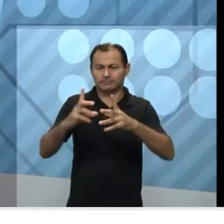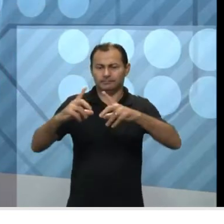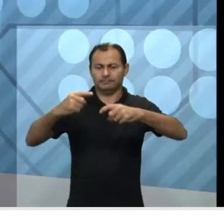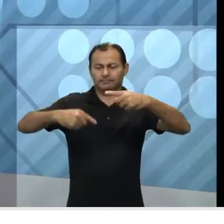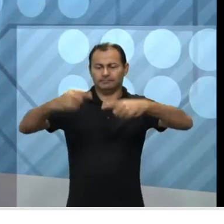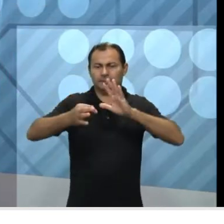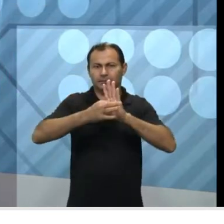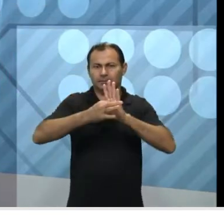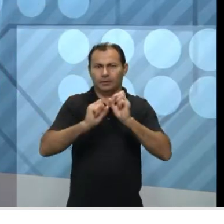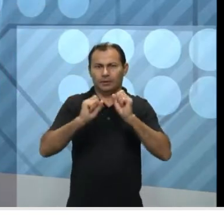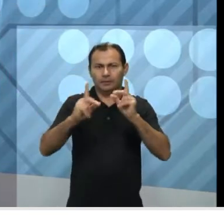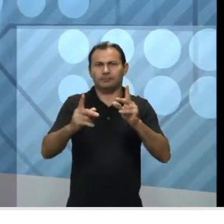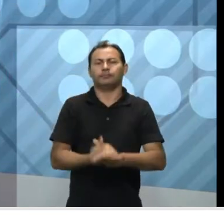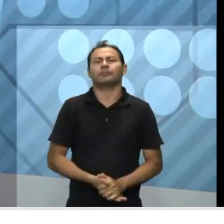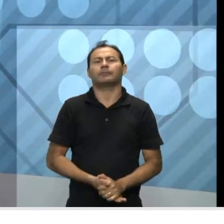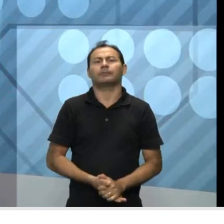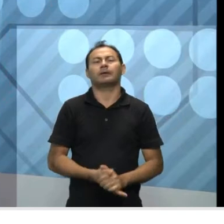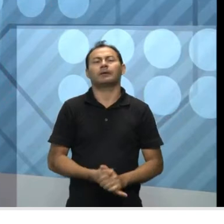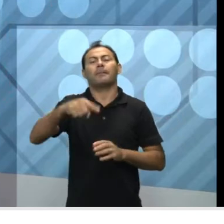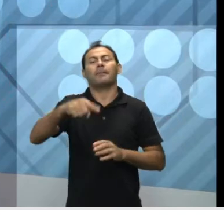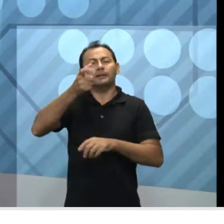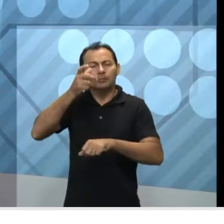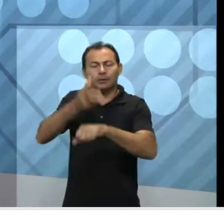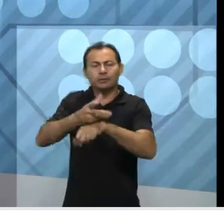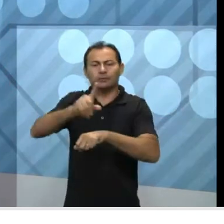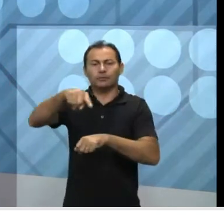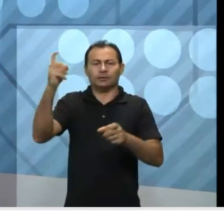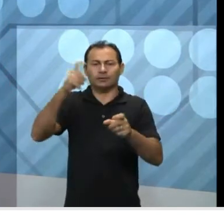vídeo e a gente já volta.